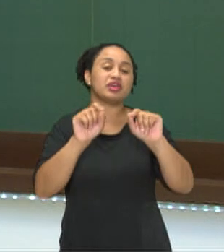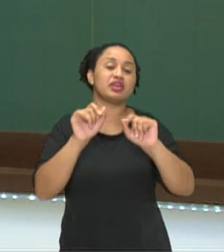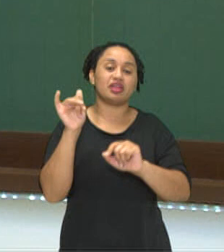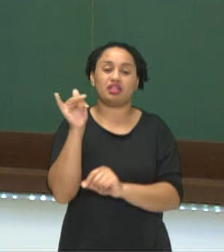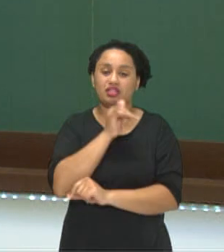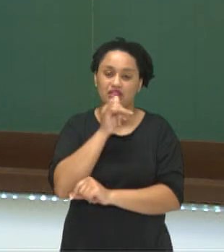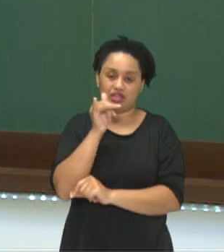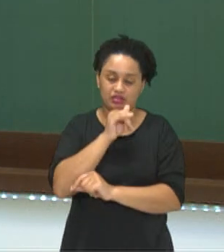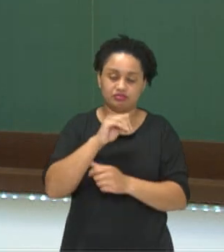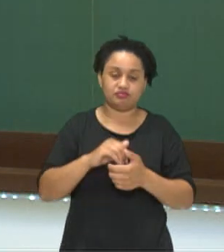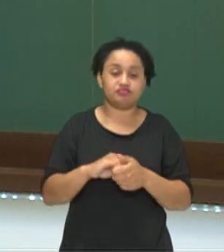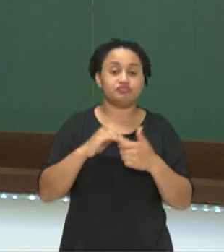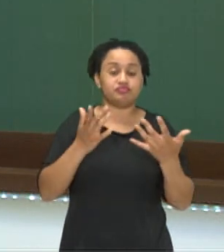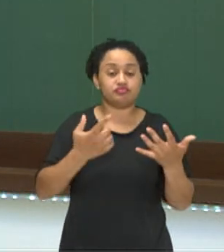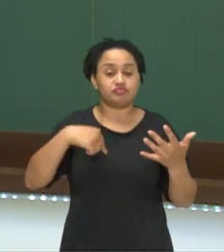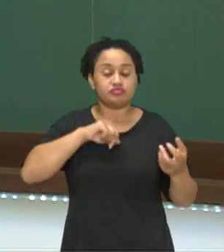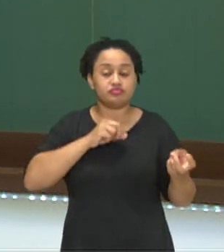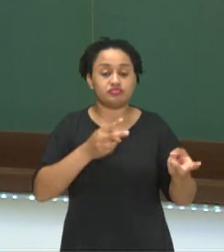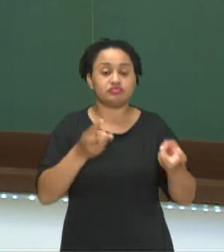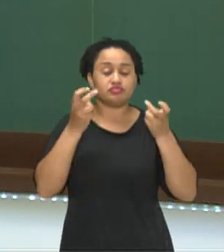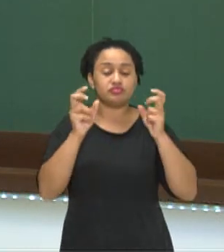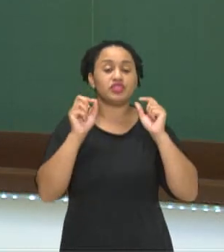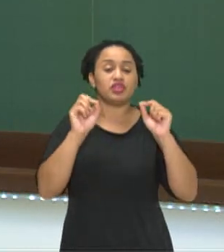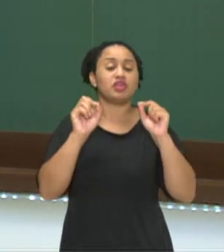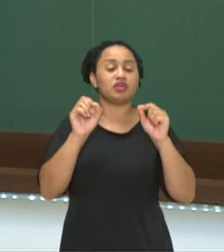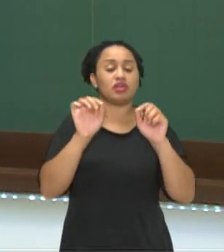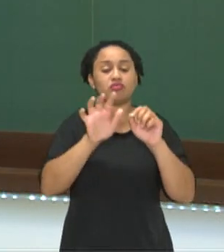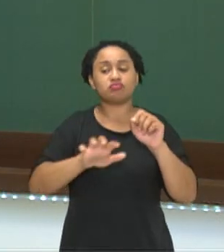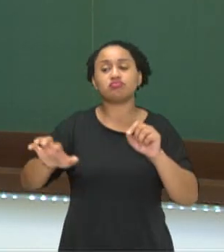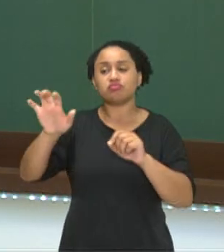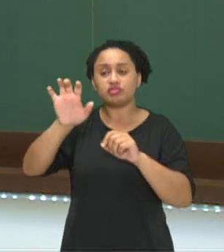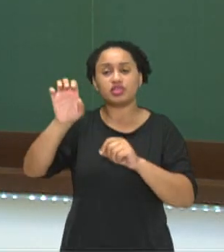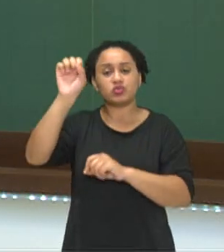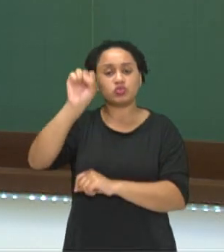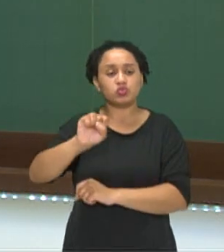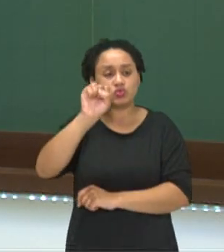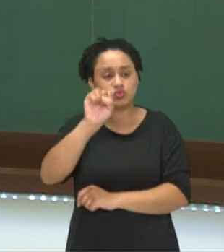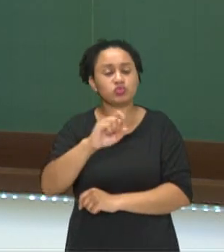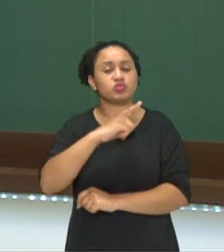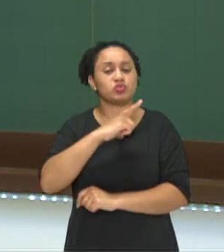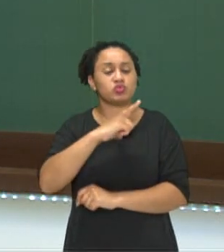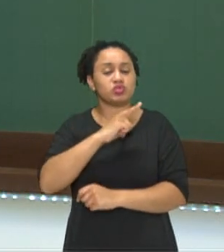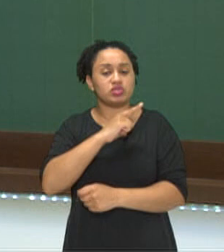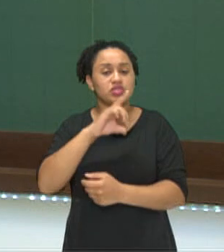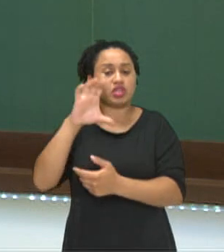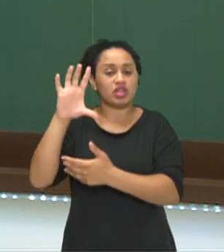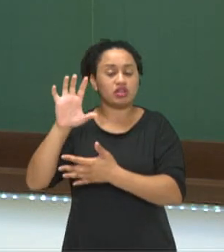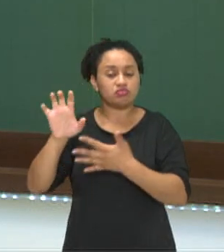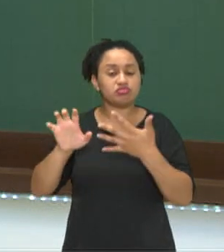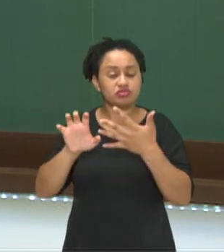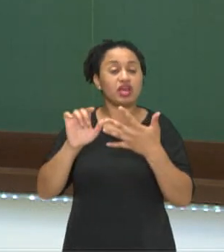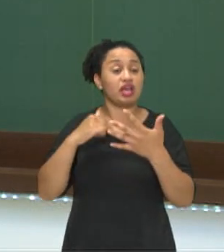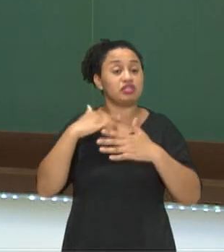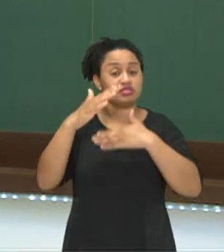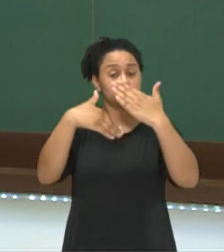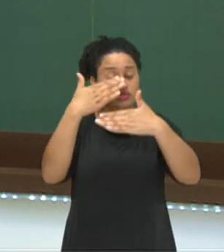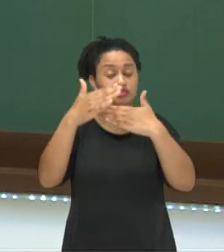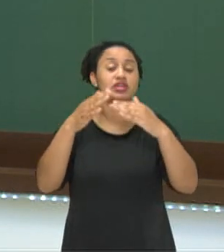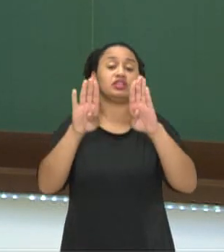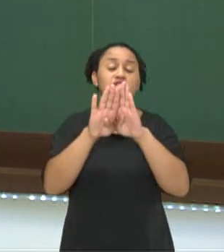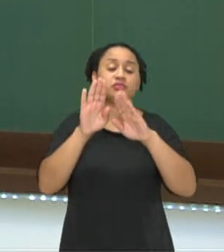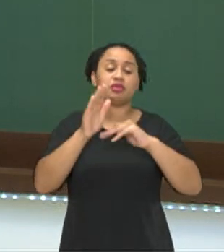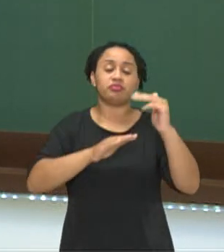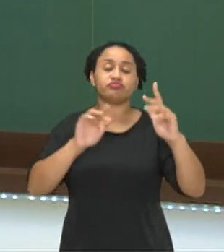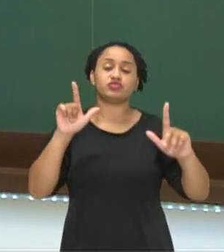Itália. Então a gente vai perceber que esta porção do continente é uma porção bastante desenvolvida, atividade turística